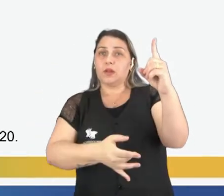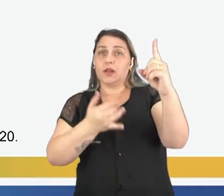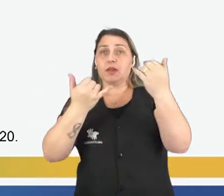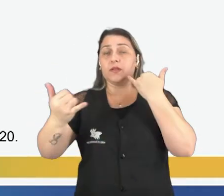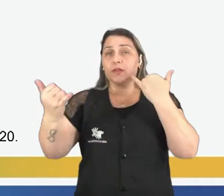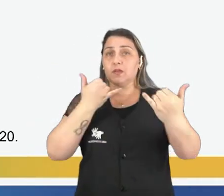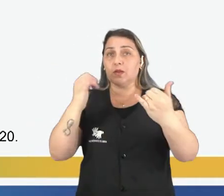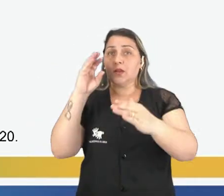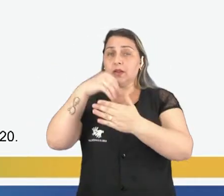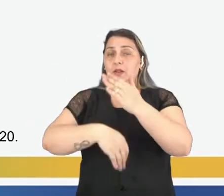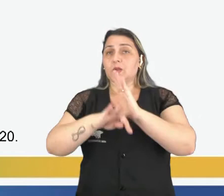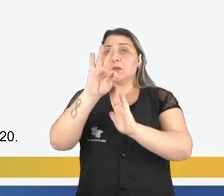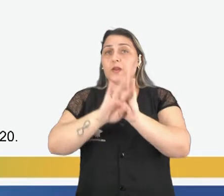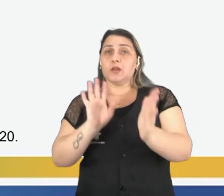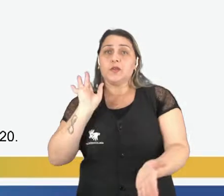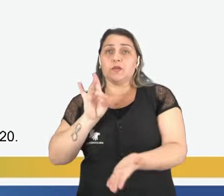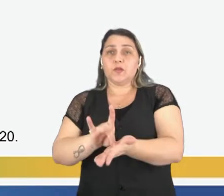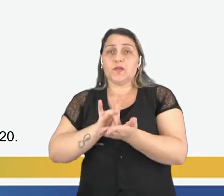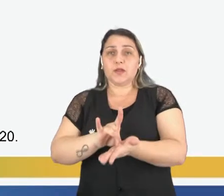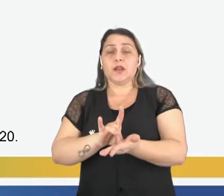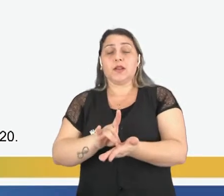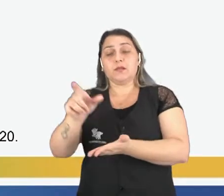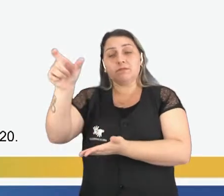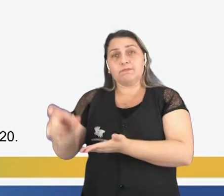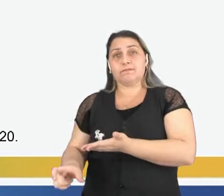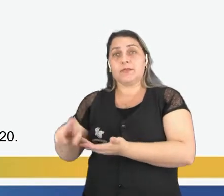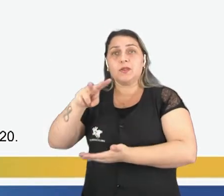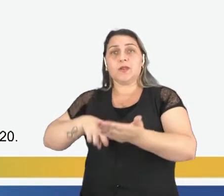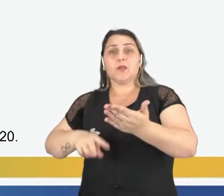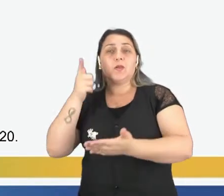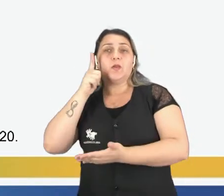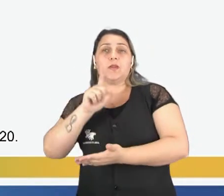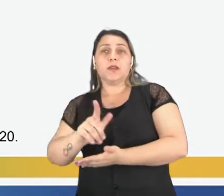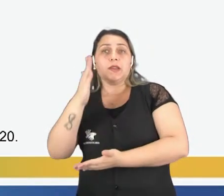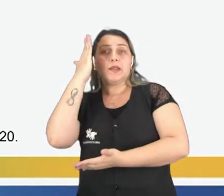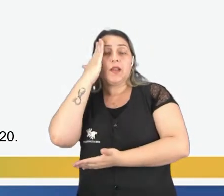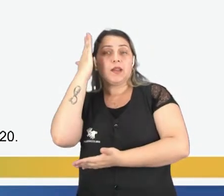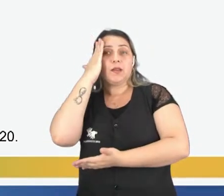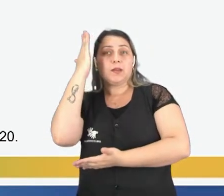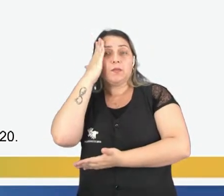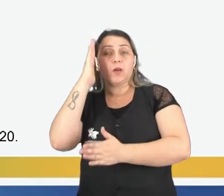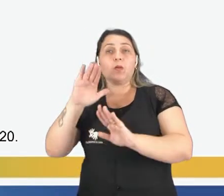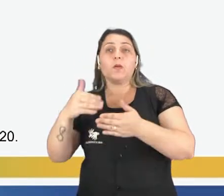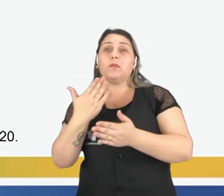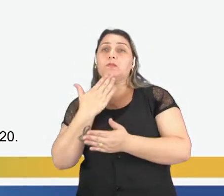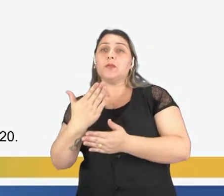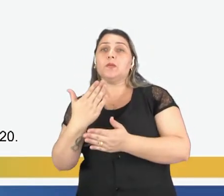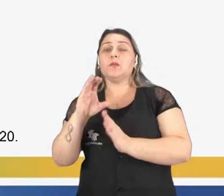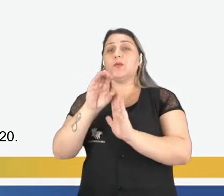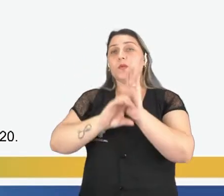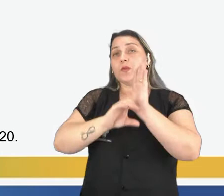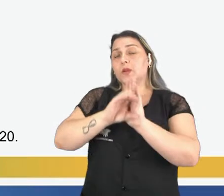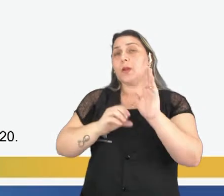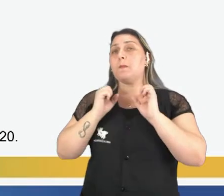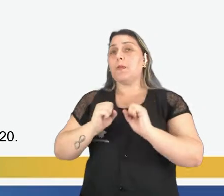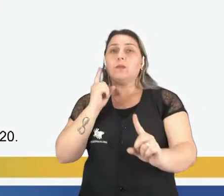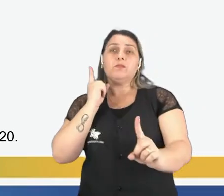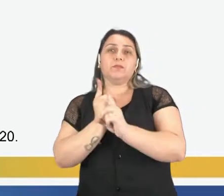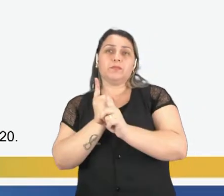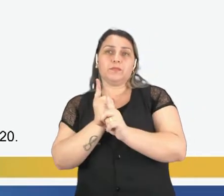contidas no texto original, de modo que o leitor consiga identificar que tipo de conteúdo pode ser